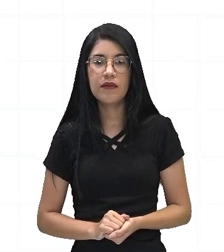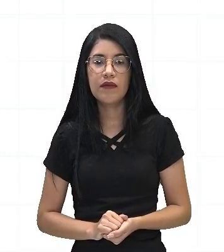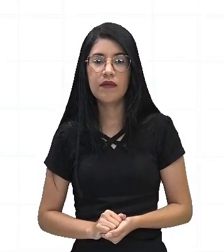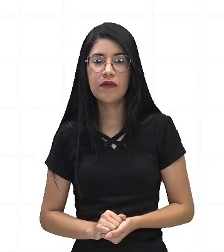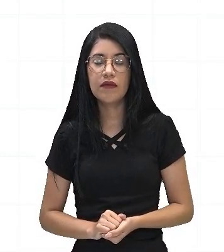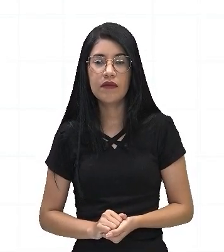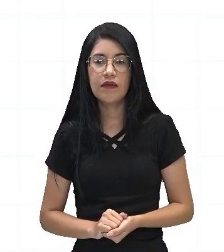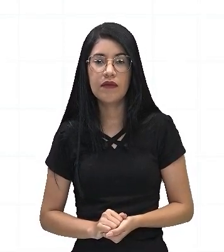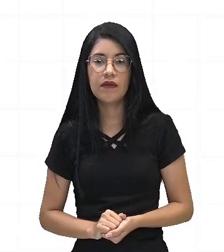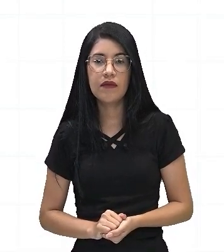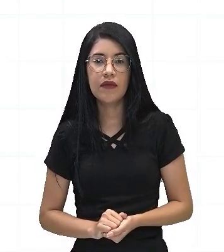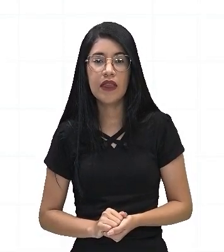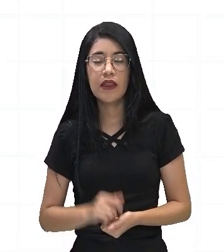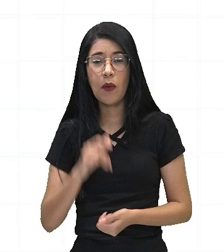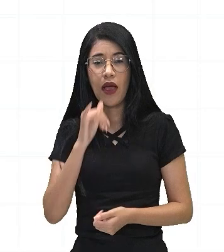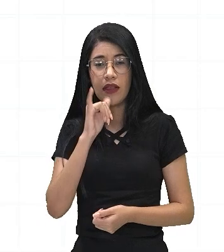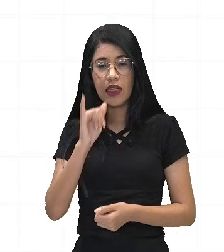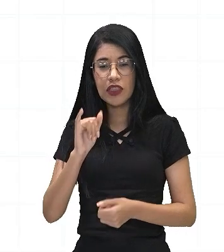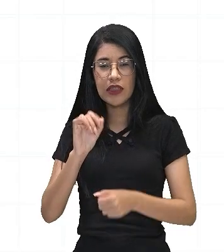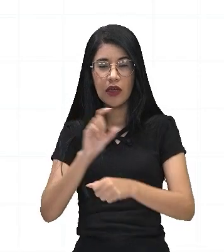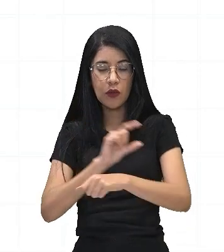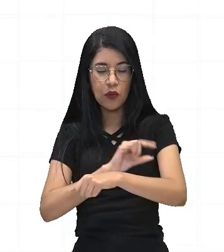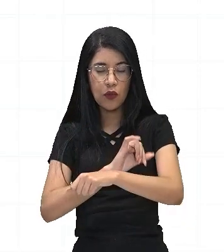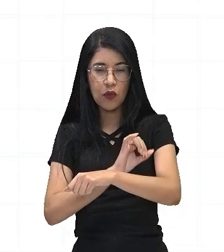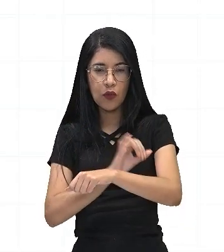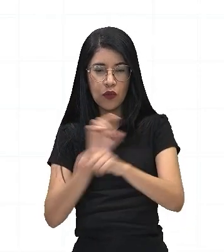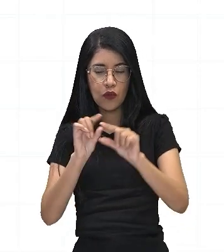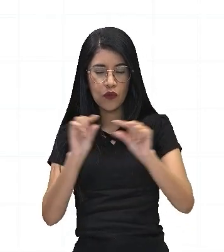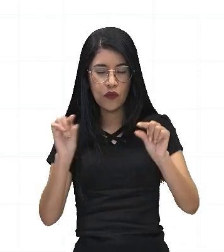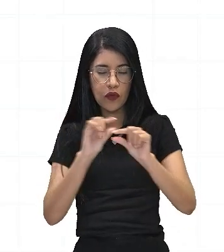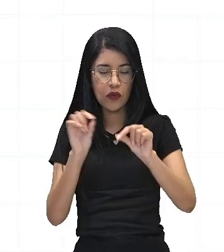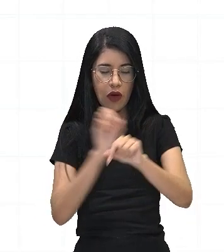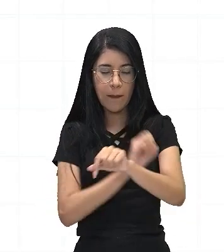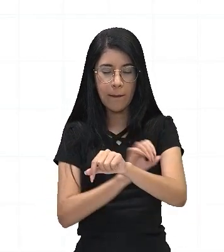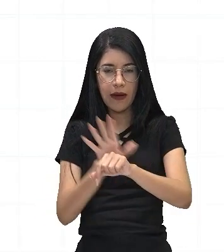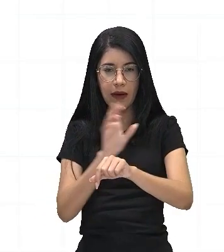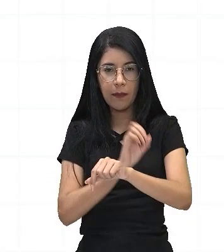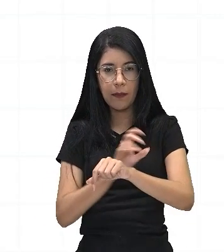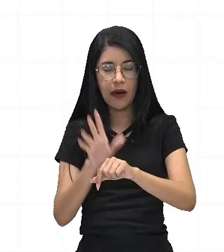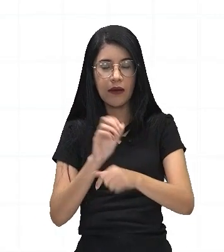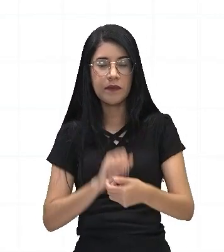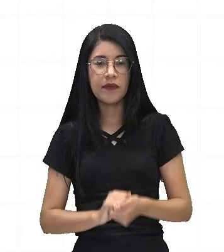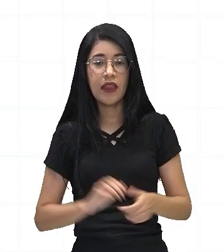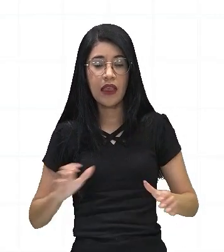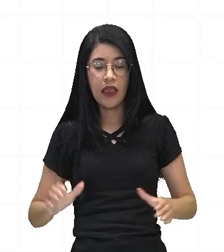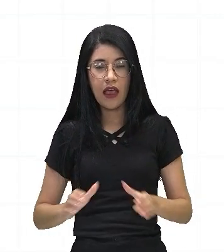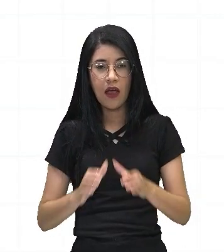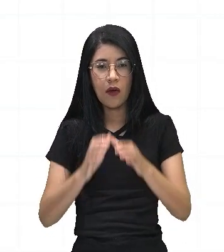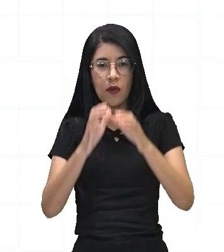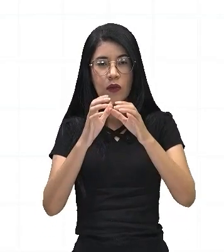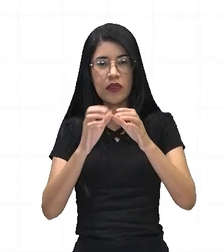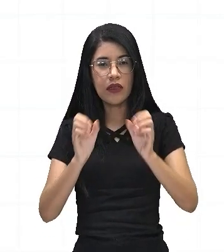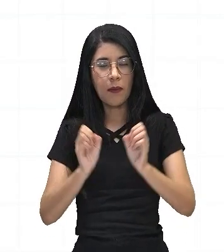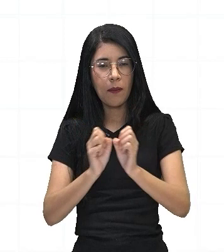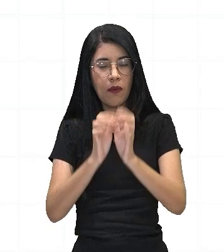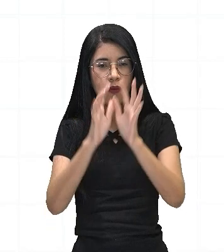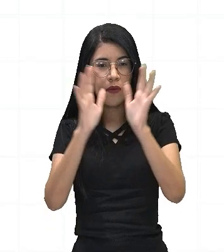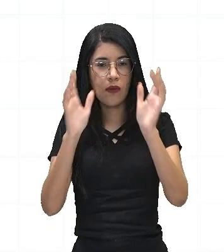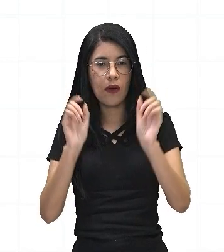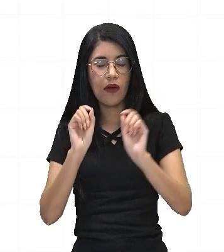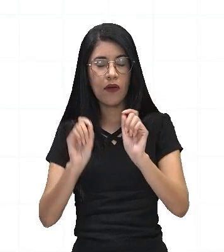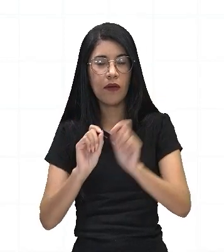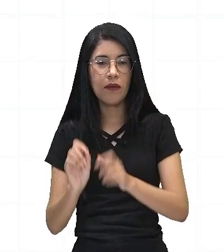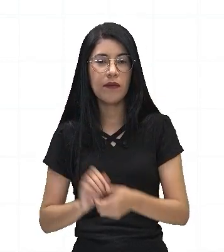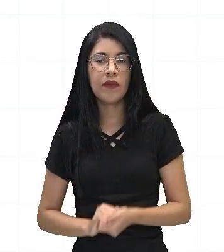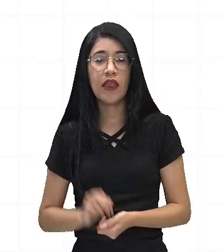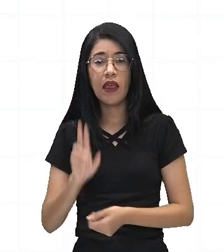transportada ali pelos fios condutores, ok? Na sequência a gente visualiza aí a usina nuclear. A usina nuclear, ela utiliza